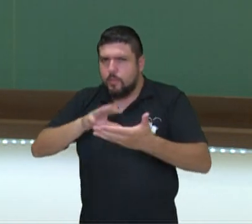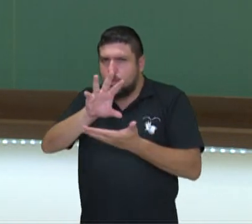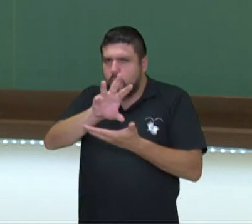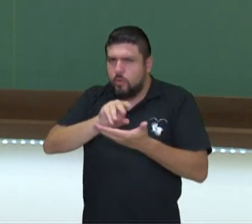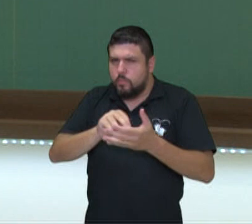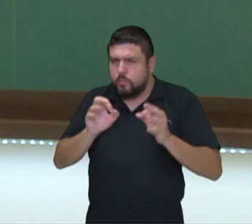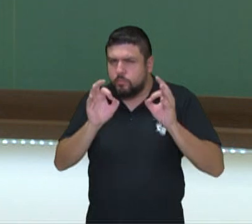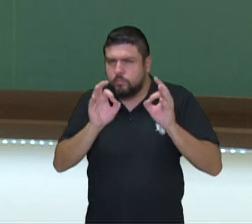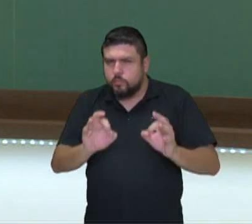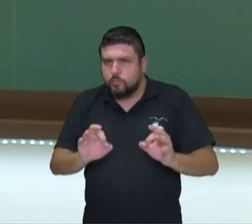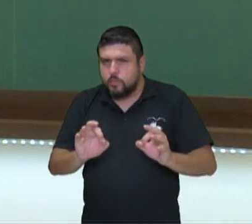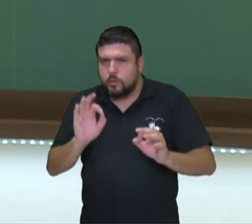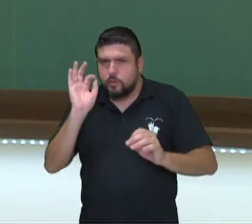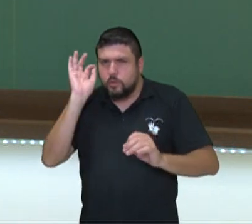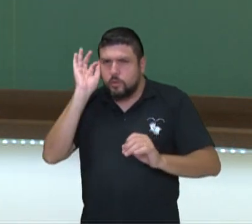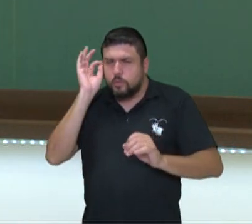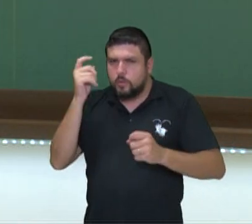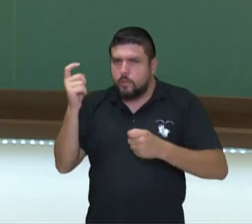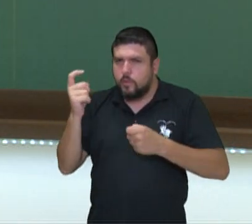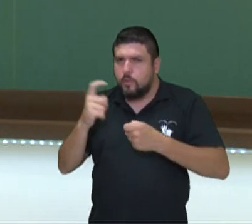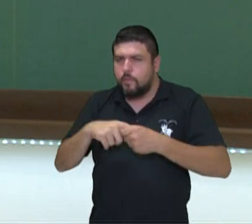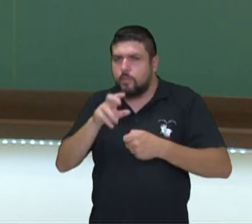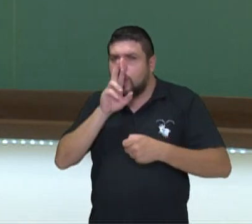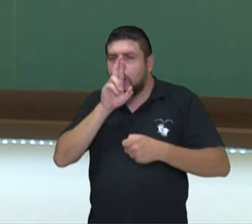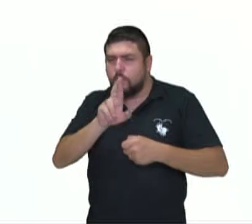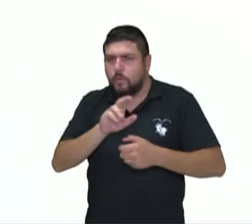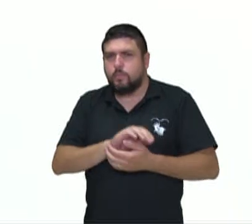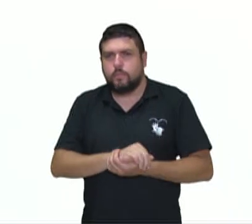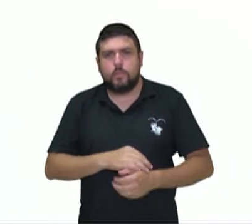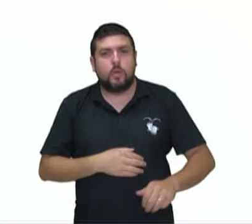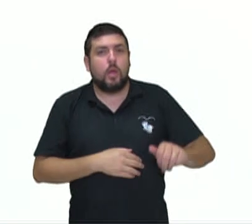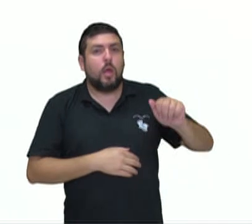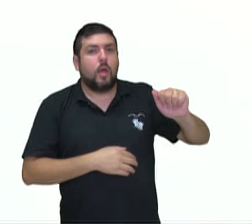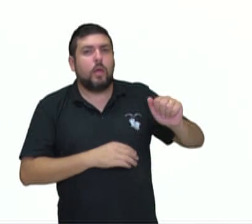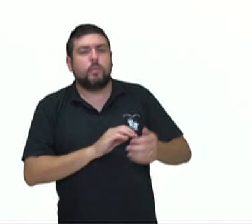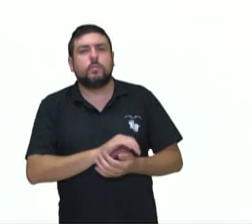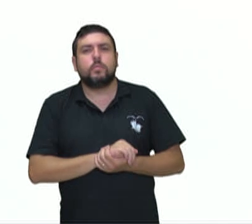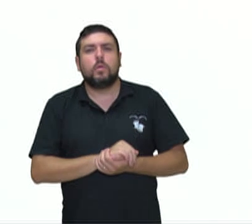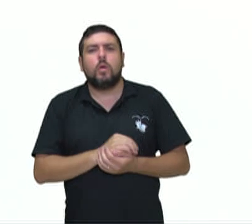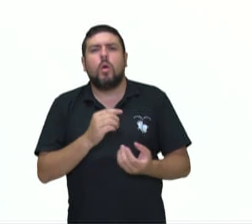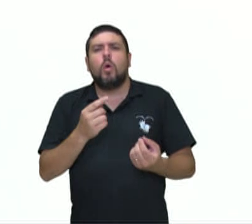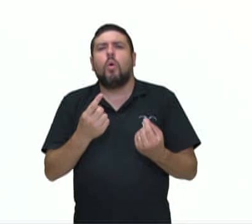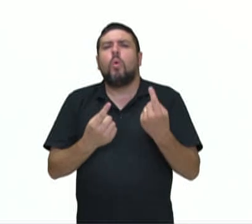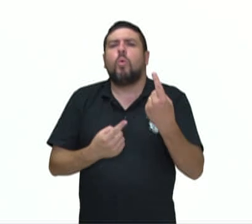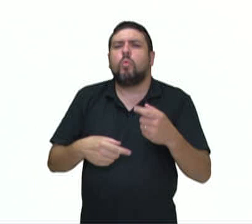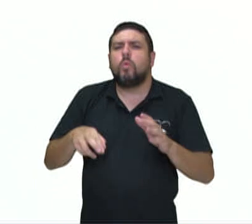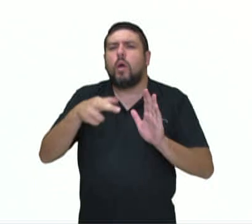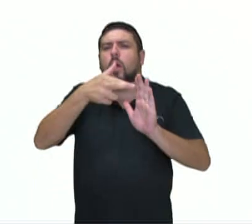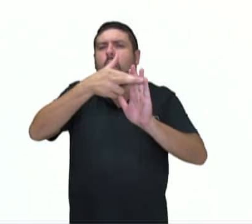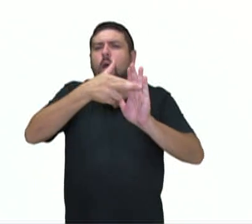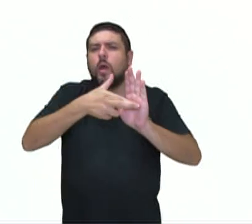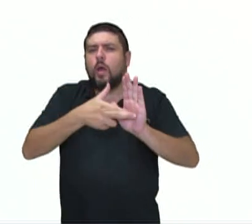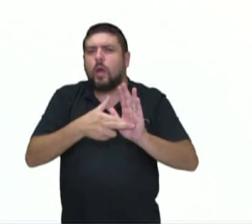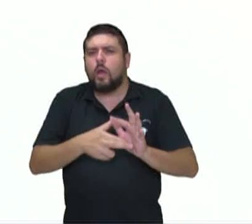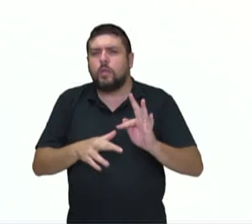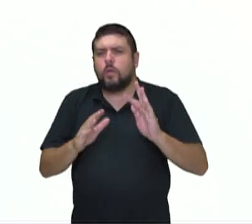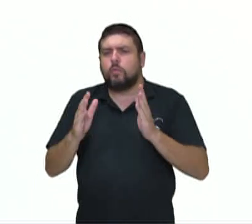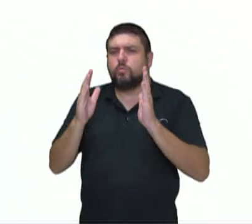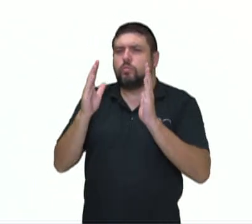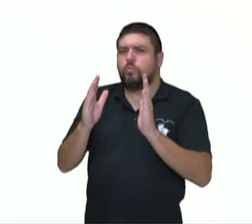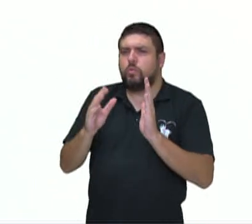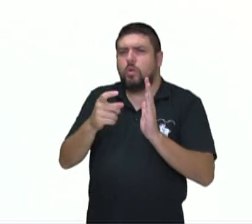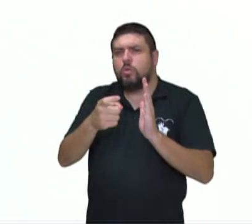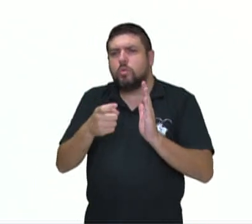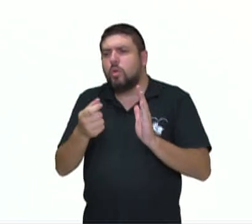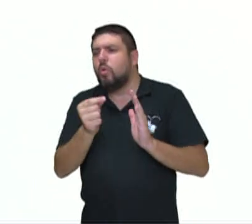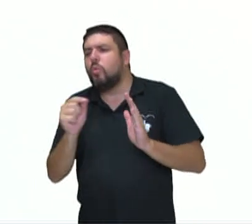no seu caderno e vamos ver o que você vai precisar responder. Na letra A, escreva a lei da função que fornece o custo total de X